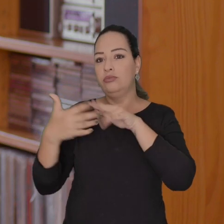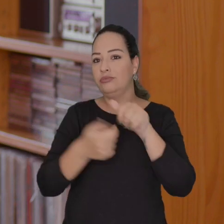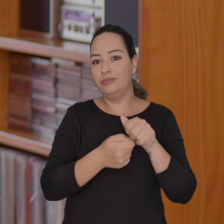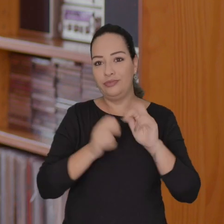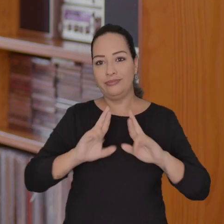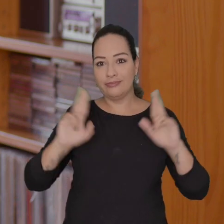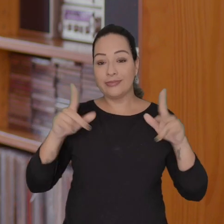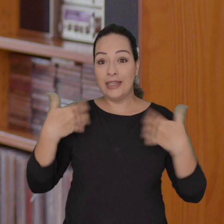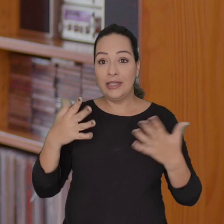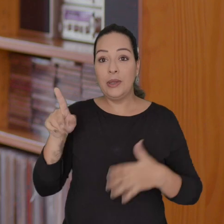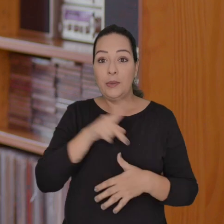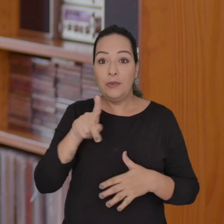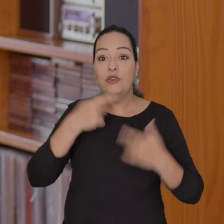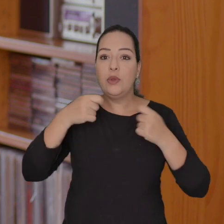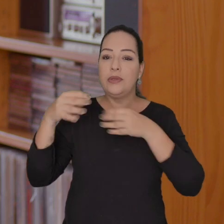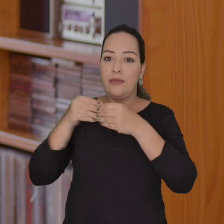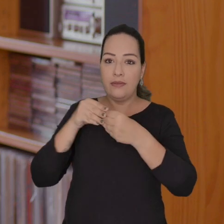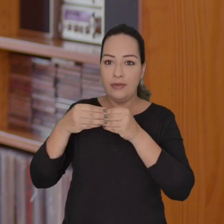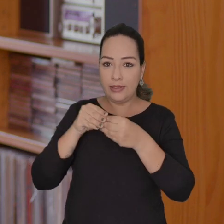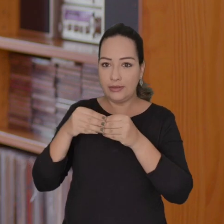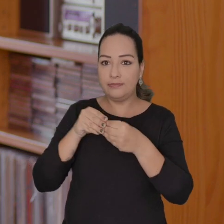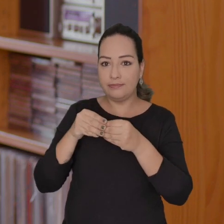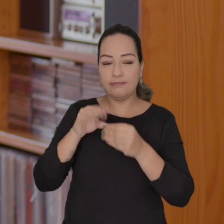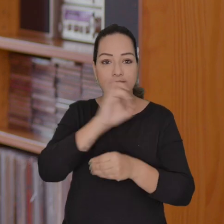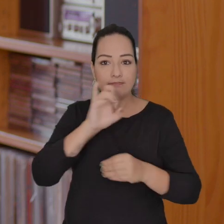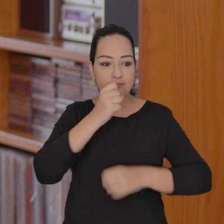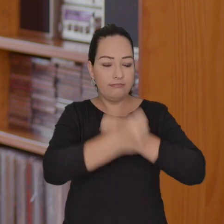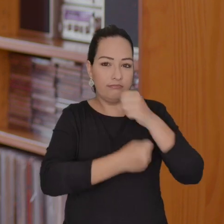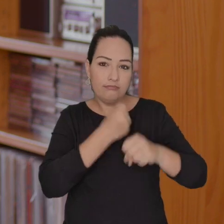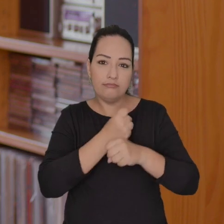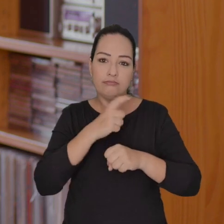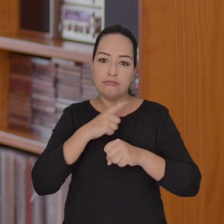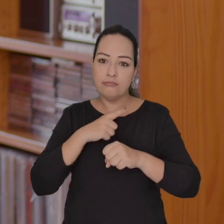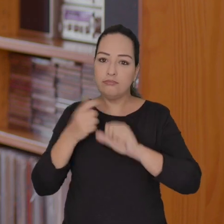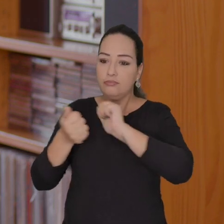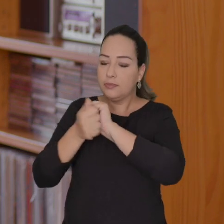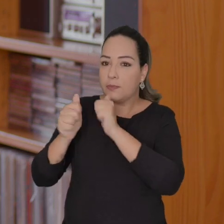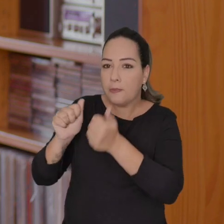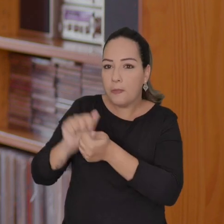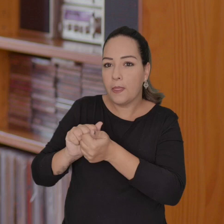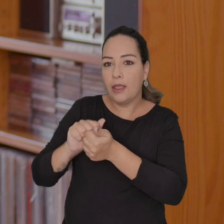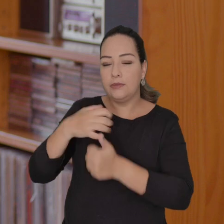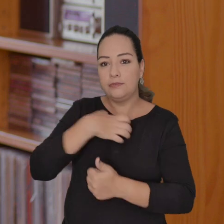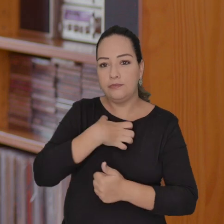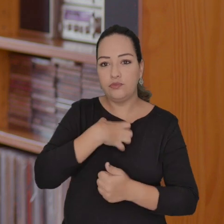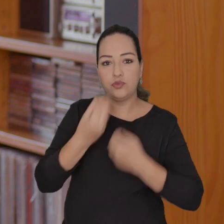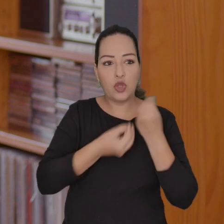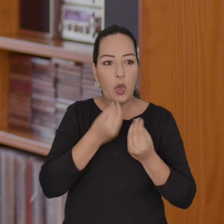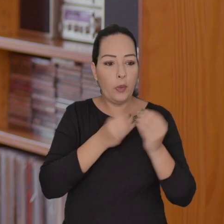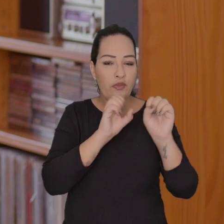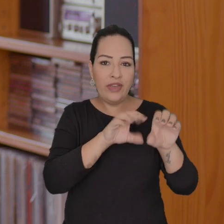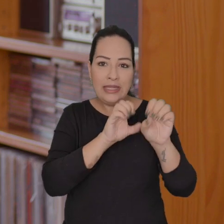é outro mundo. Então, o professor tem que ser suficientemente flexível para cada ano poder se adaptar, né, na